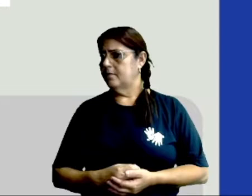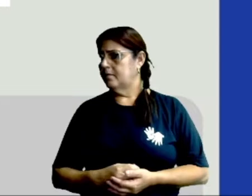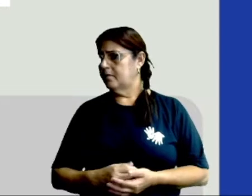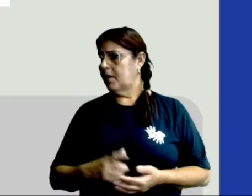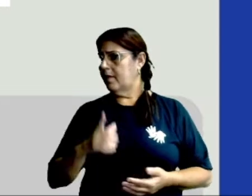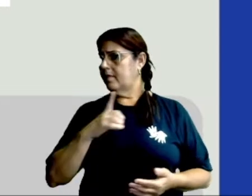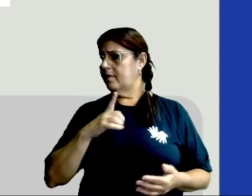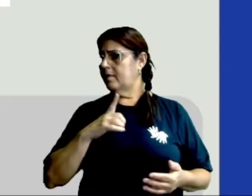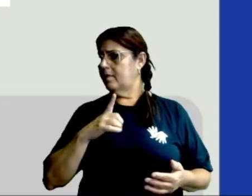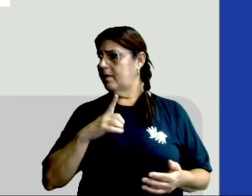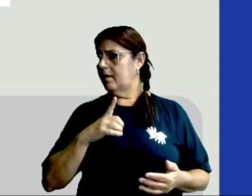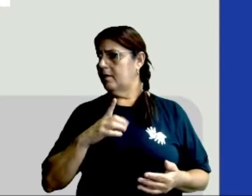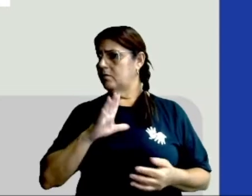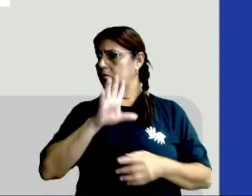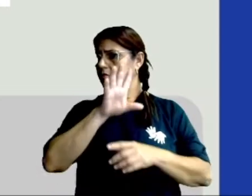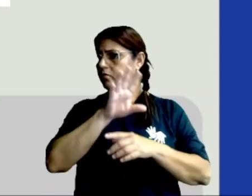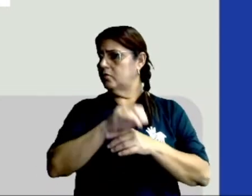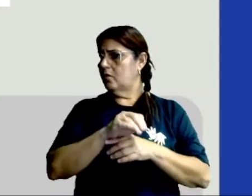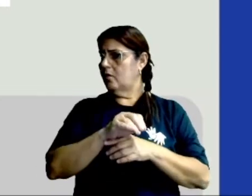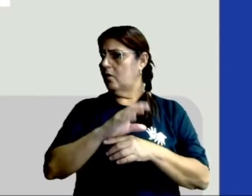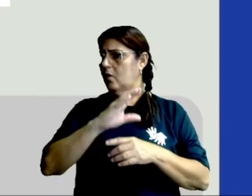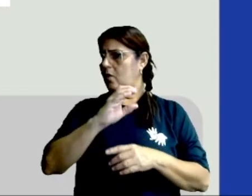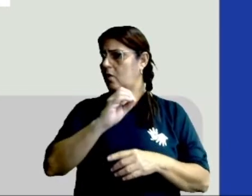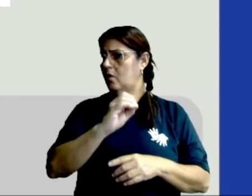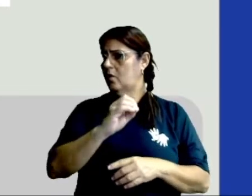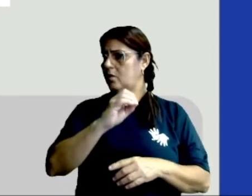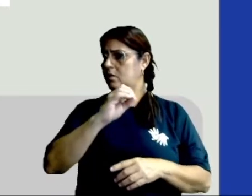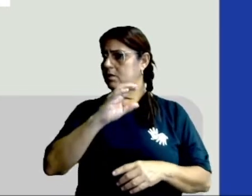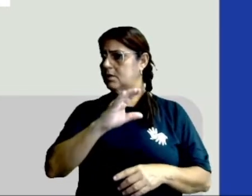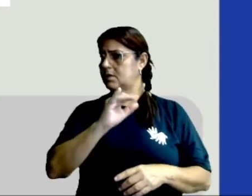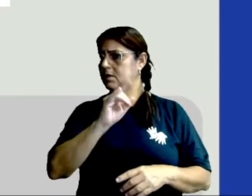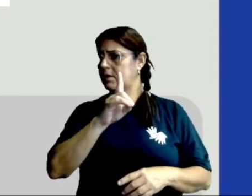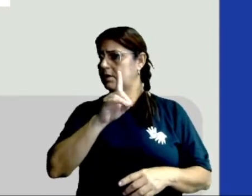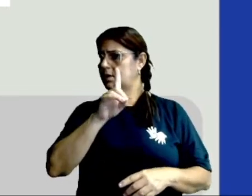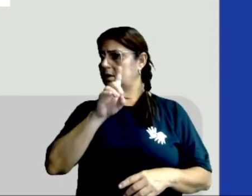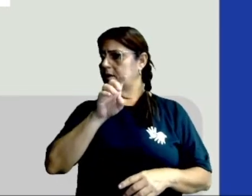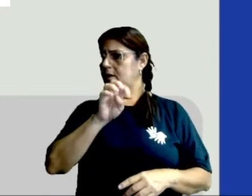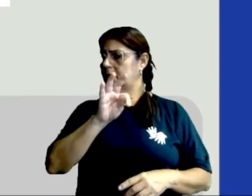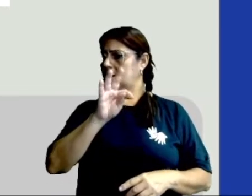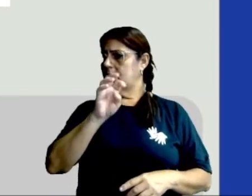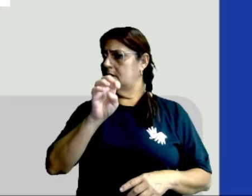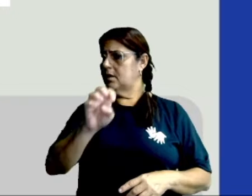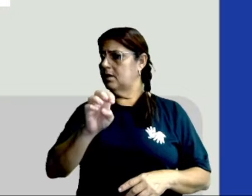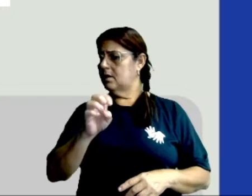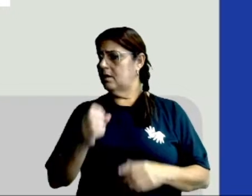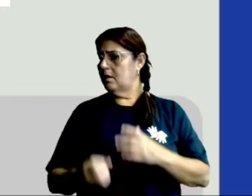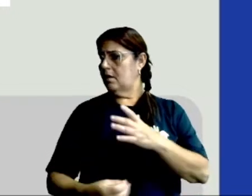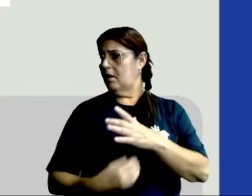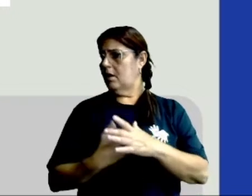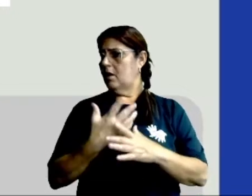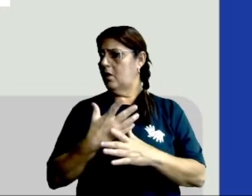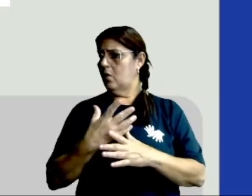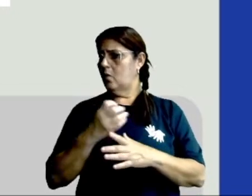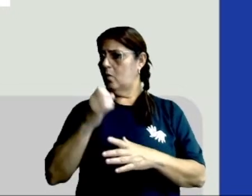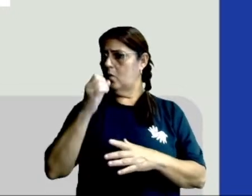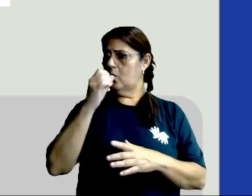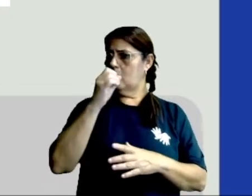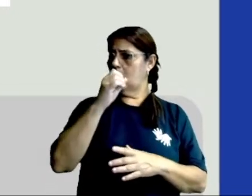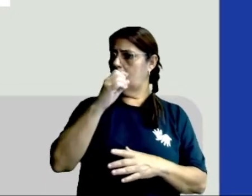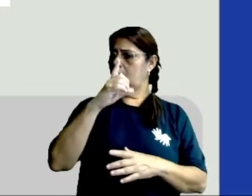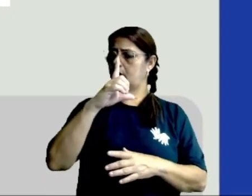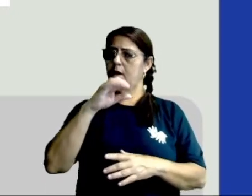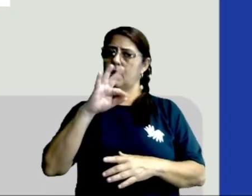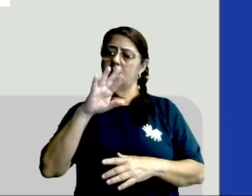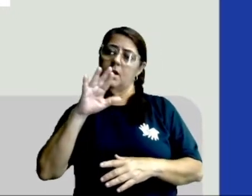Então aqui nós temos aqui o planisfério de Mercator, né, que é esse mapa mundi que a gente conhece, né? A Europa fica bem ao centro,